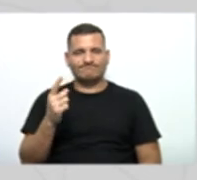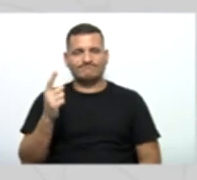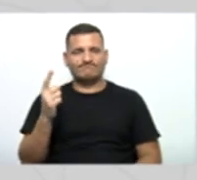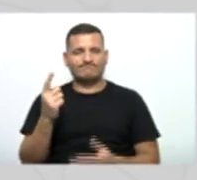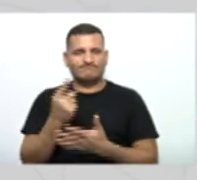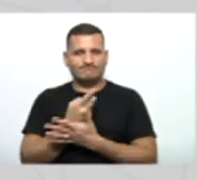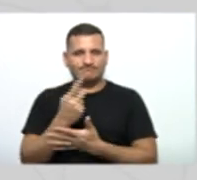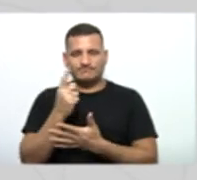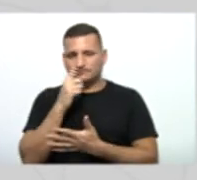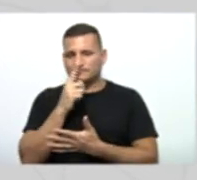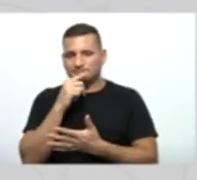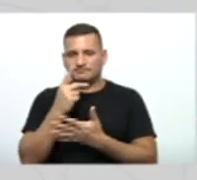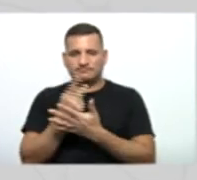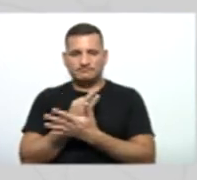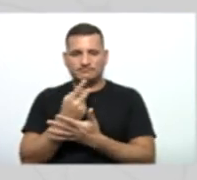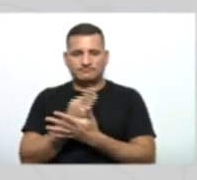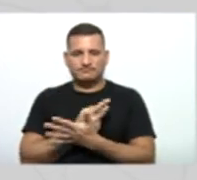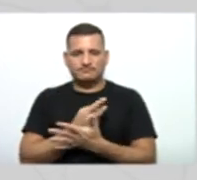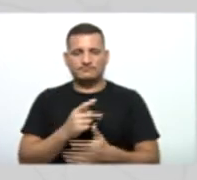print,